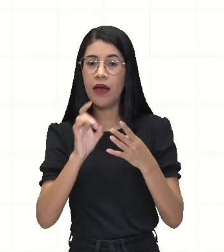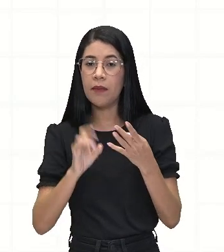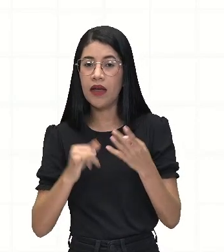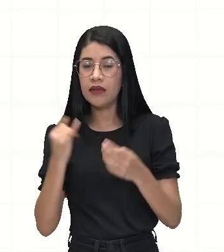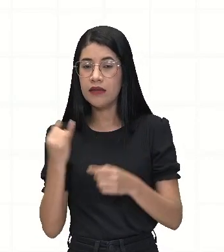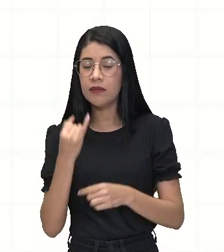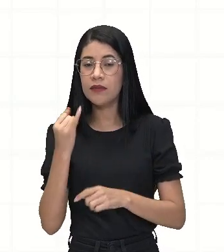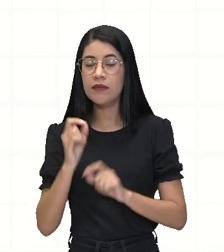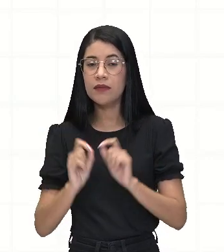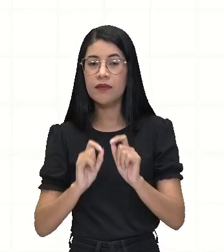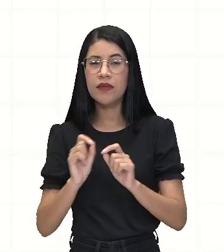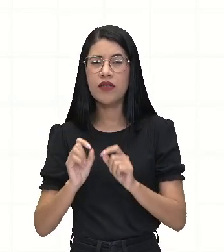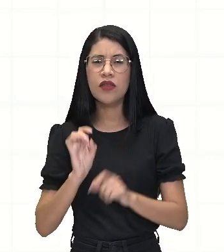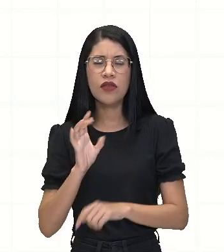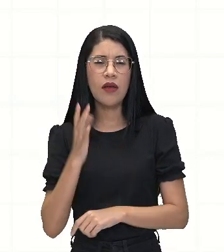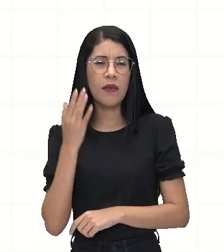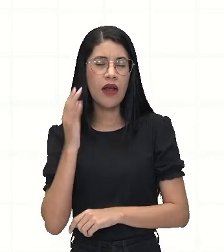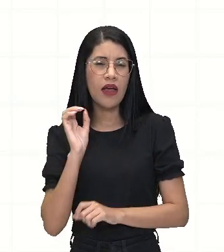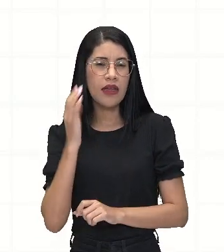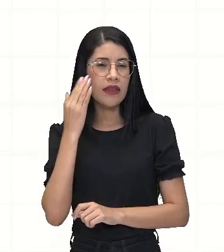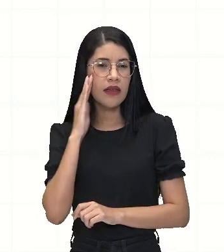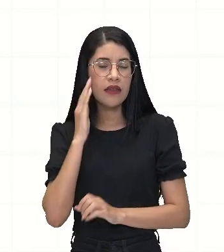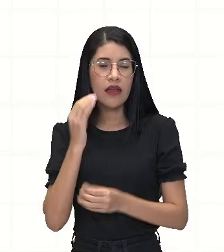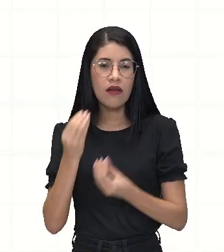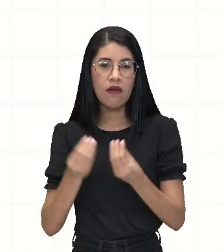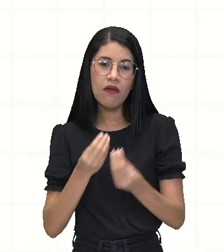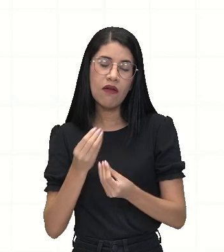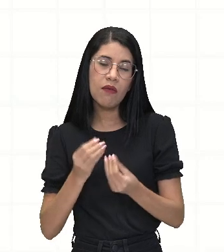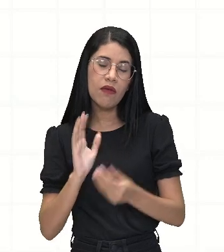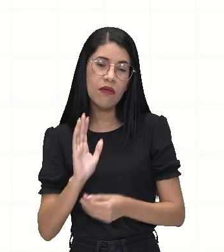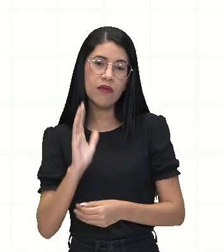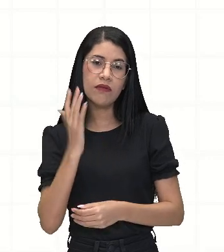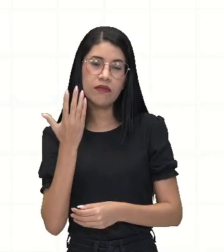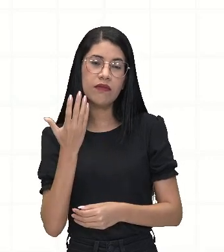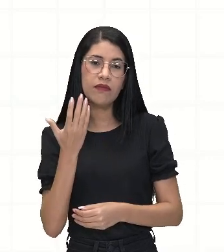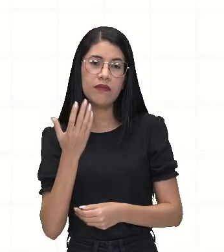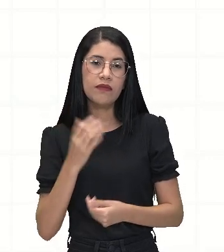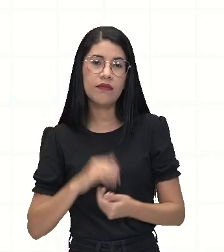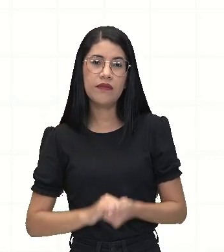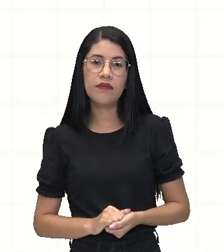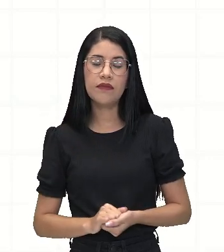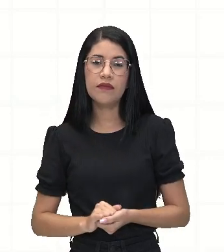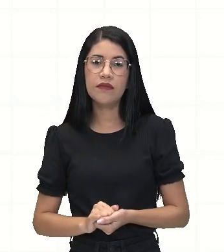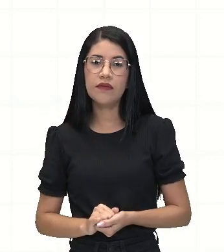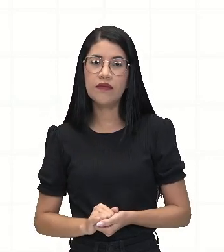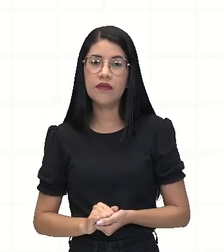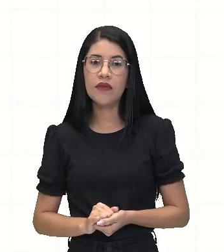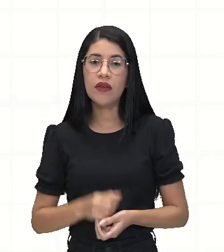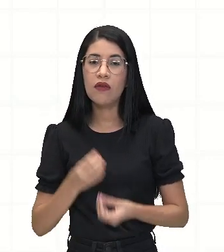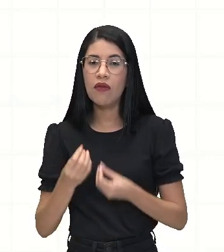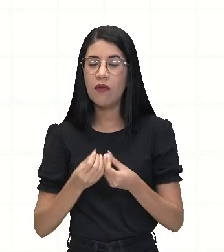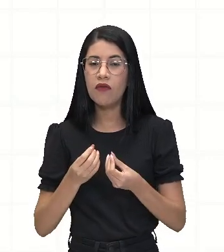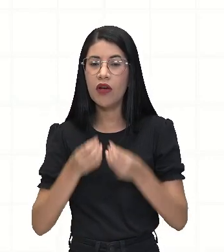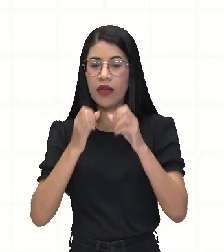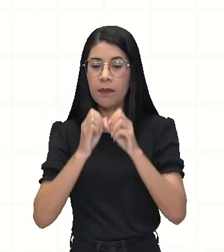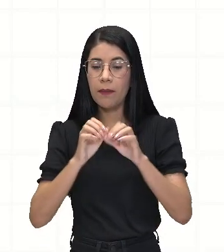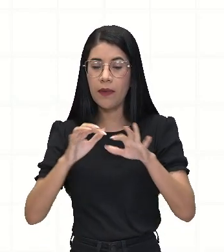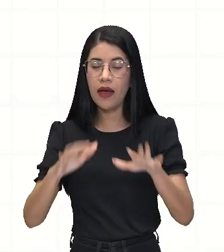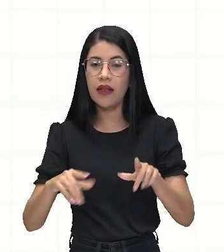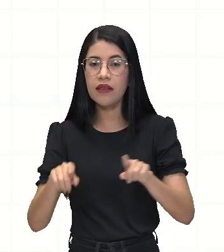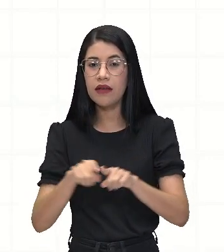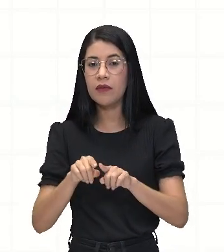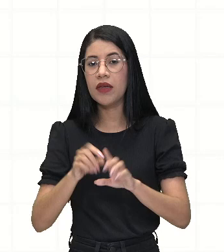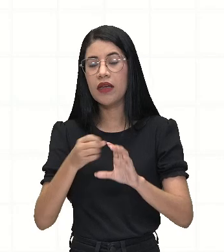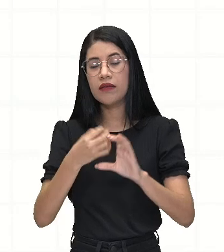certo? Apenas para a gente entender um pouco dessa distribuição, né? E também as características